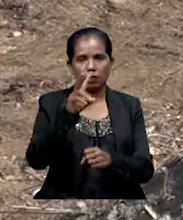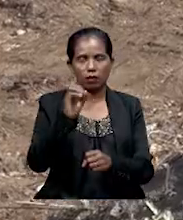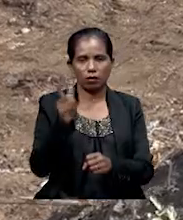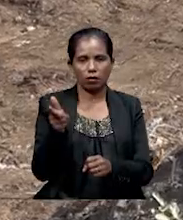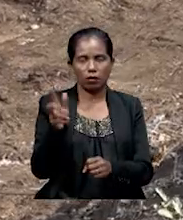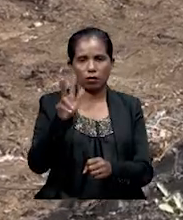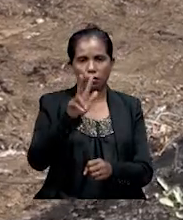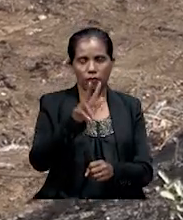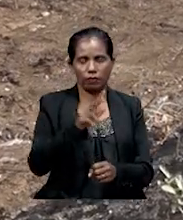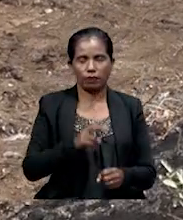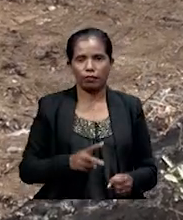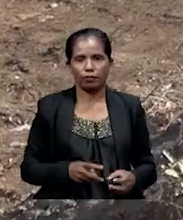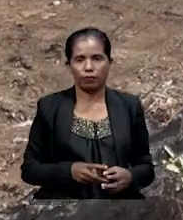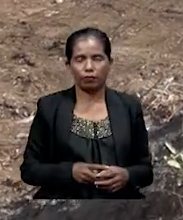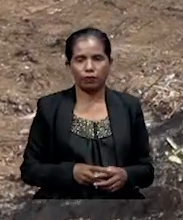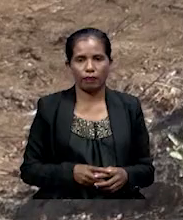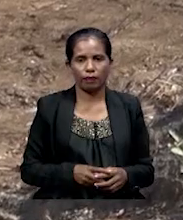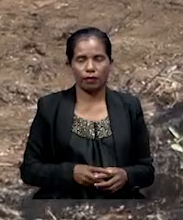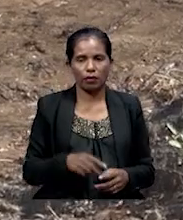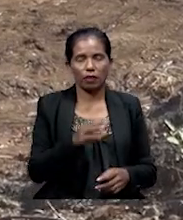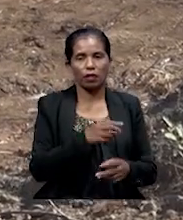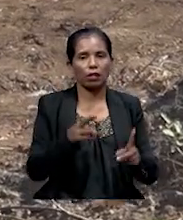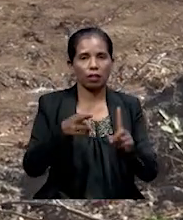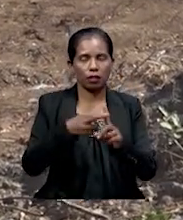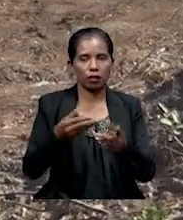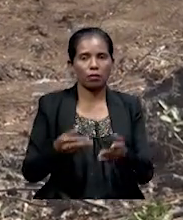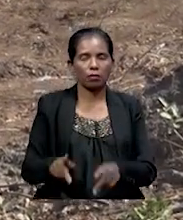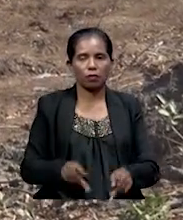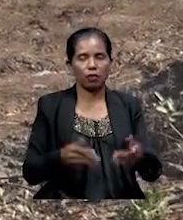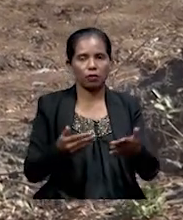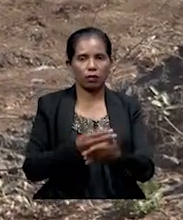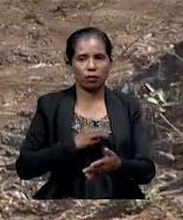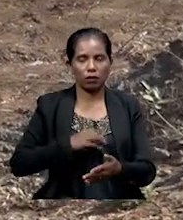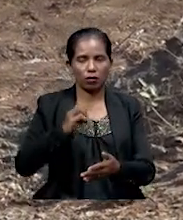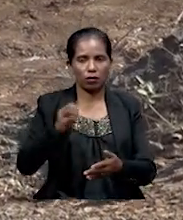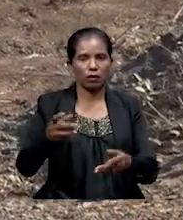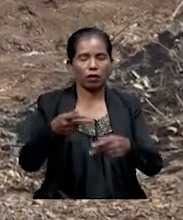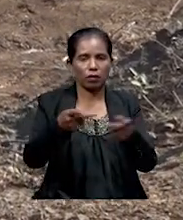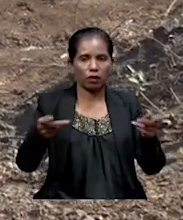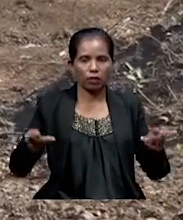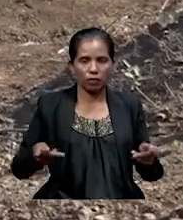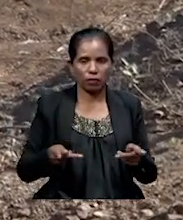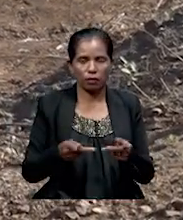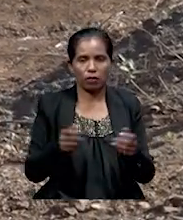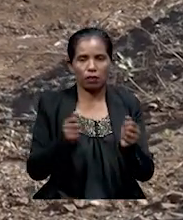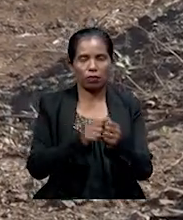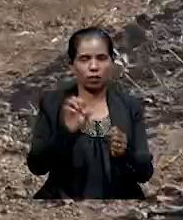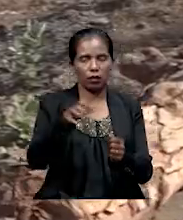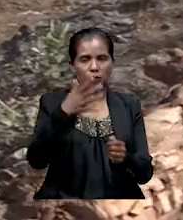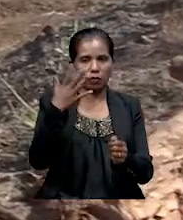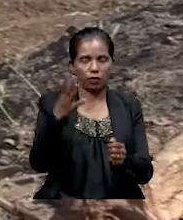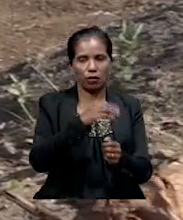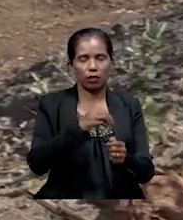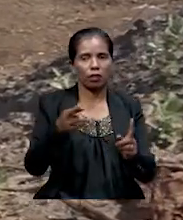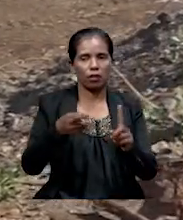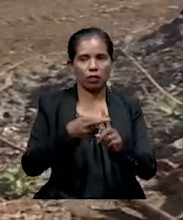ronure sin rua. Cemitério público Fon Metinaro né, ocupa rai hectare sanure sen lima, no cemitério Fon